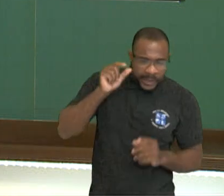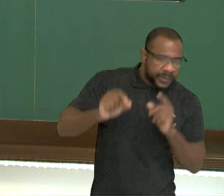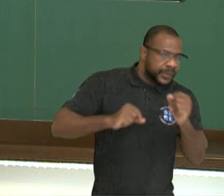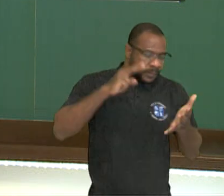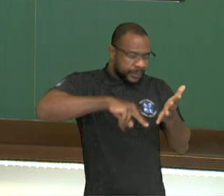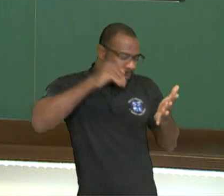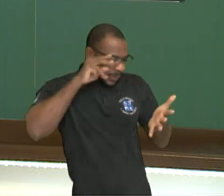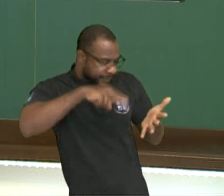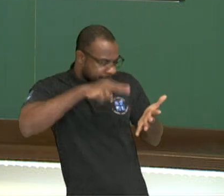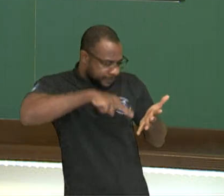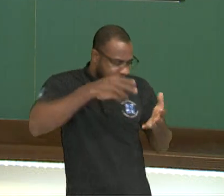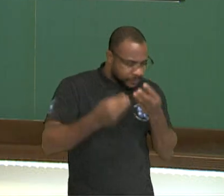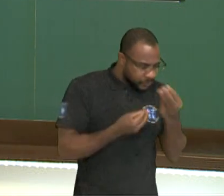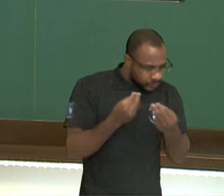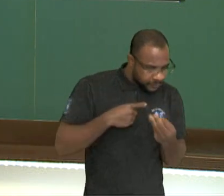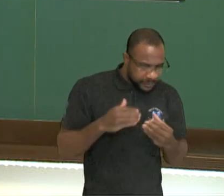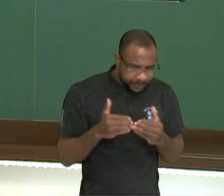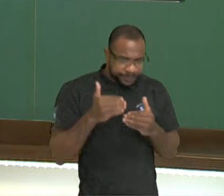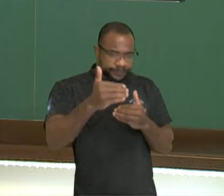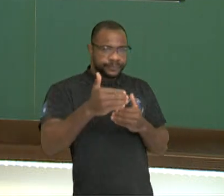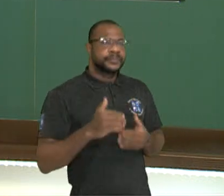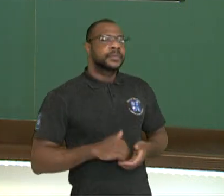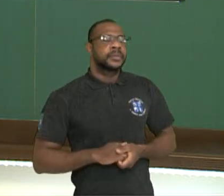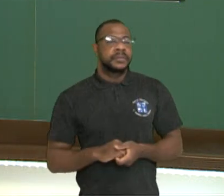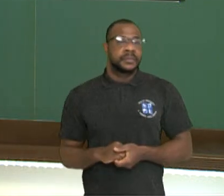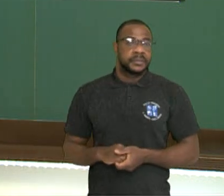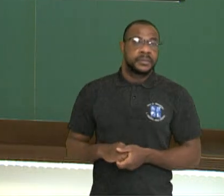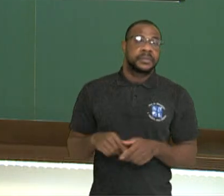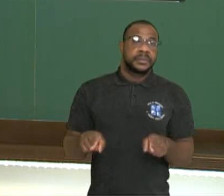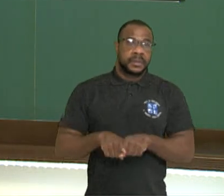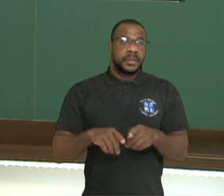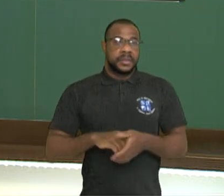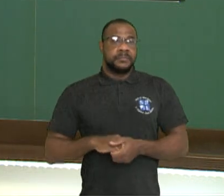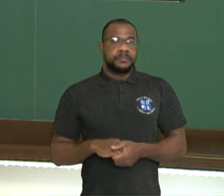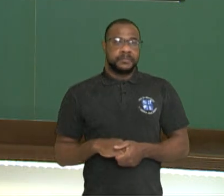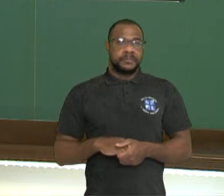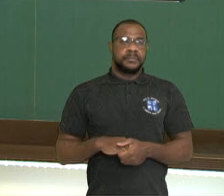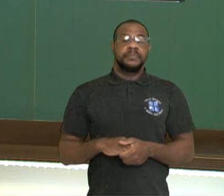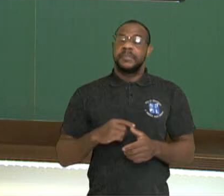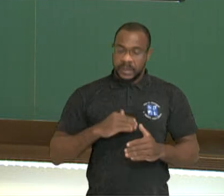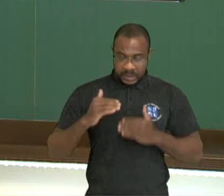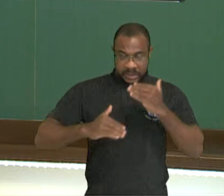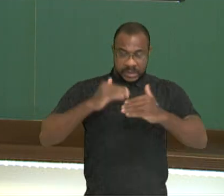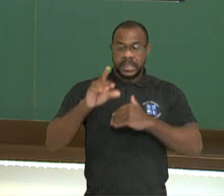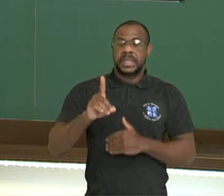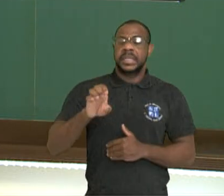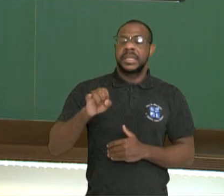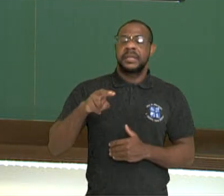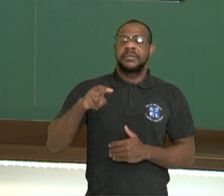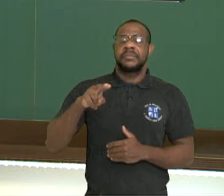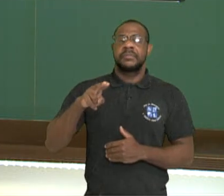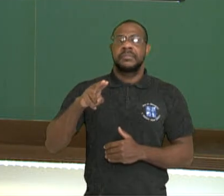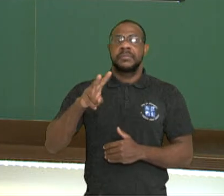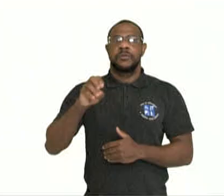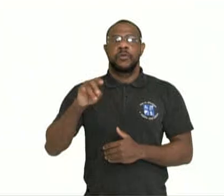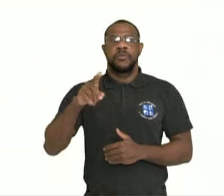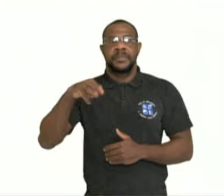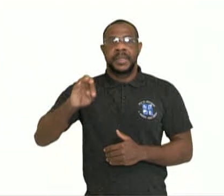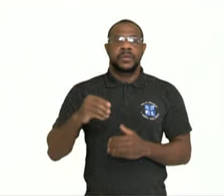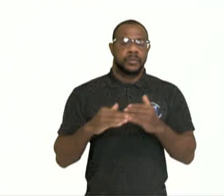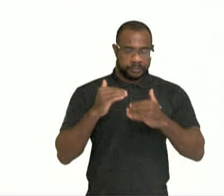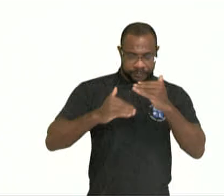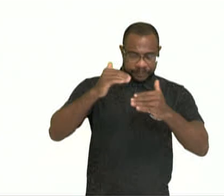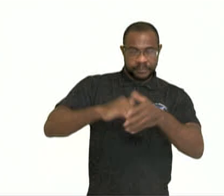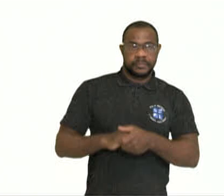nos argumentos que virão na sequência. E falando de argumentos, temos o desenvolvimento. O emissor